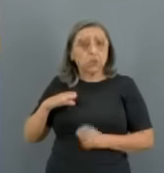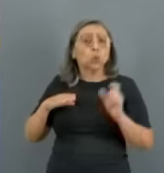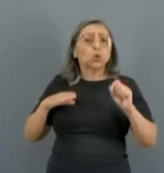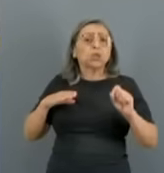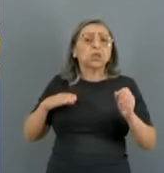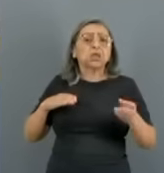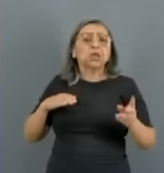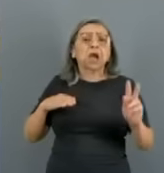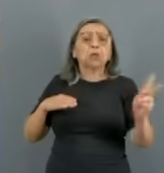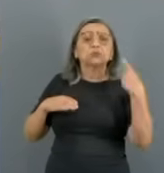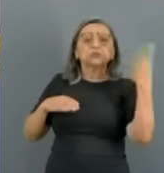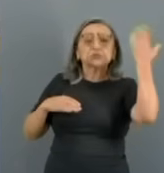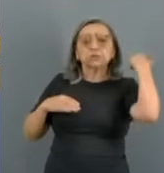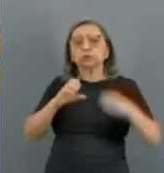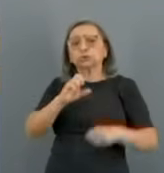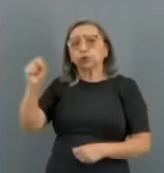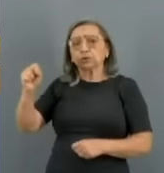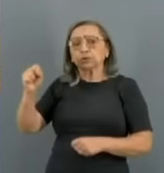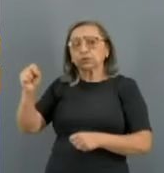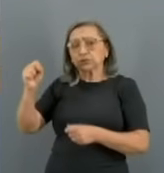sido esquecido.